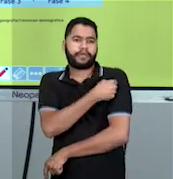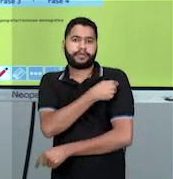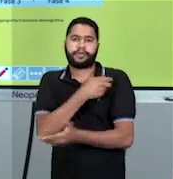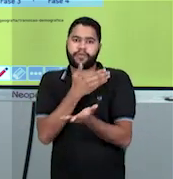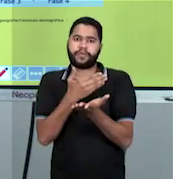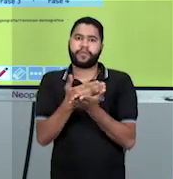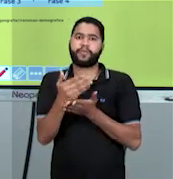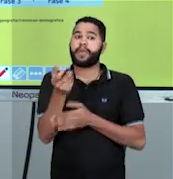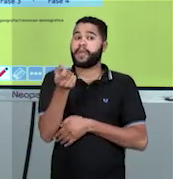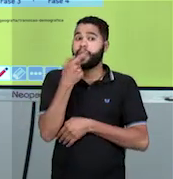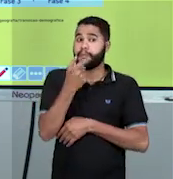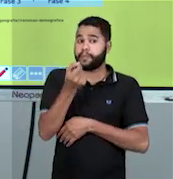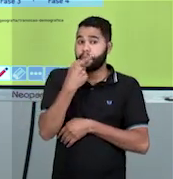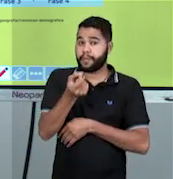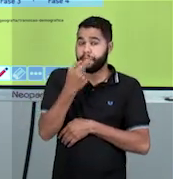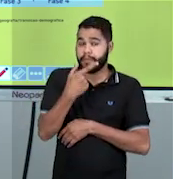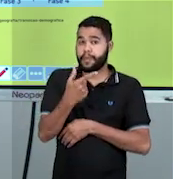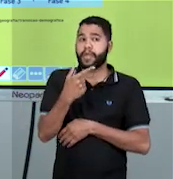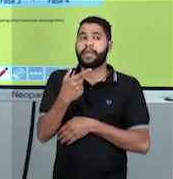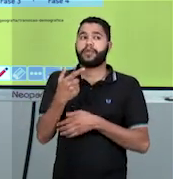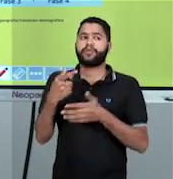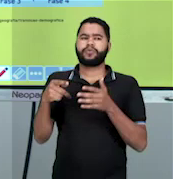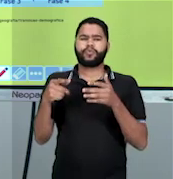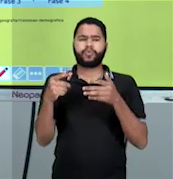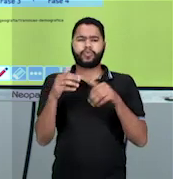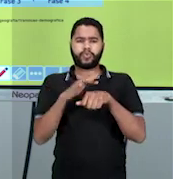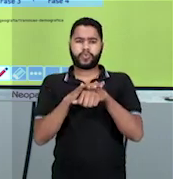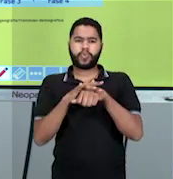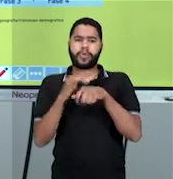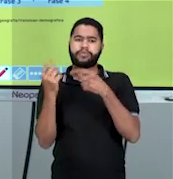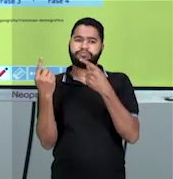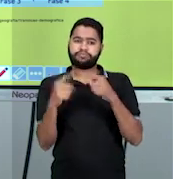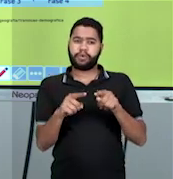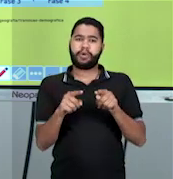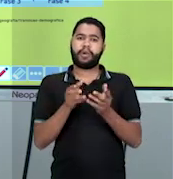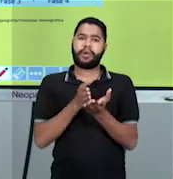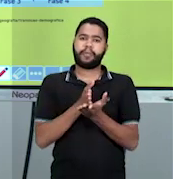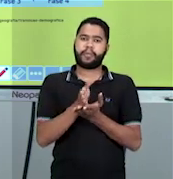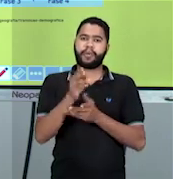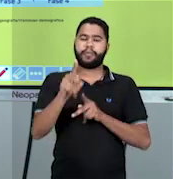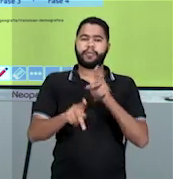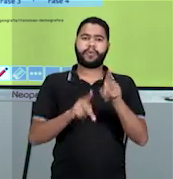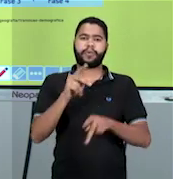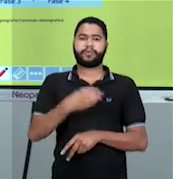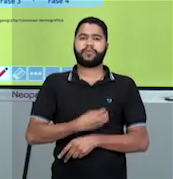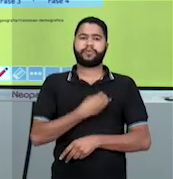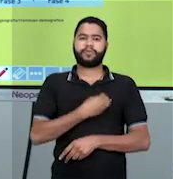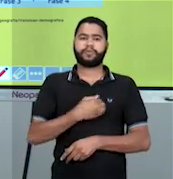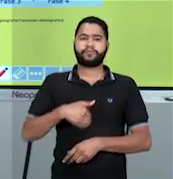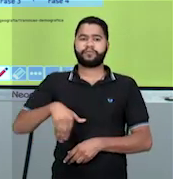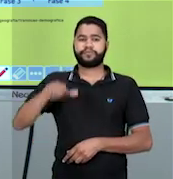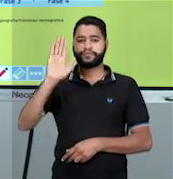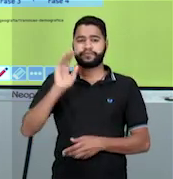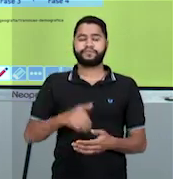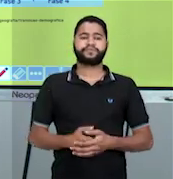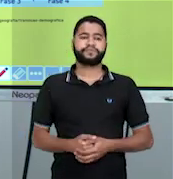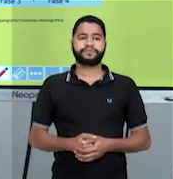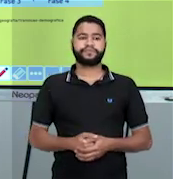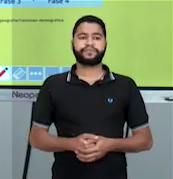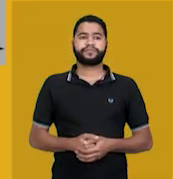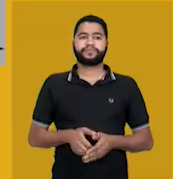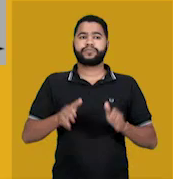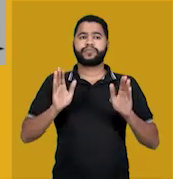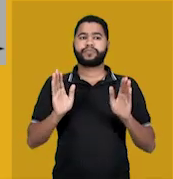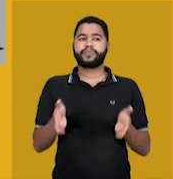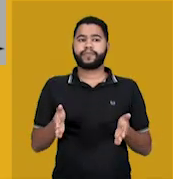chegar, remédios que vão combater inúmeras doenças, então a tendência é que a população viva mais tempo. Então, automaticamente, você já